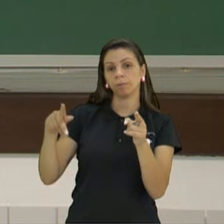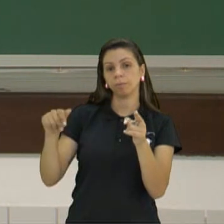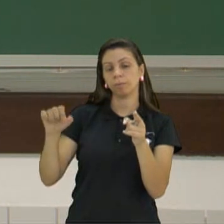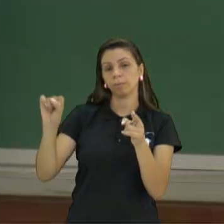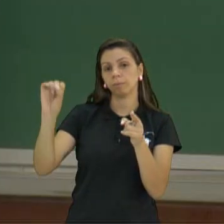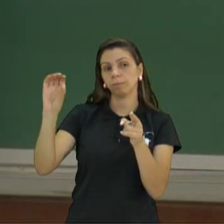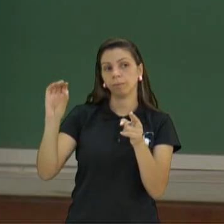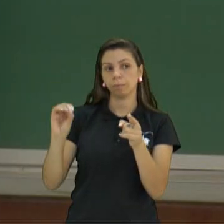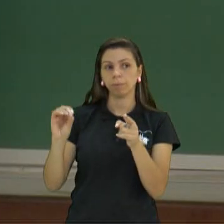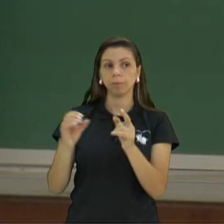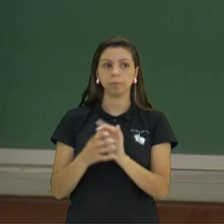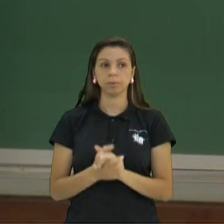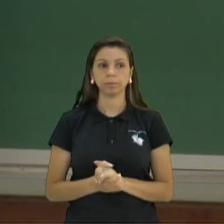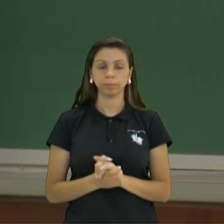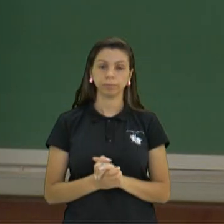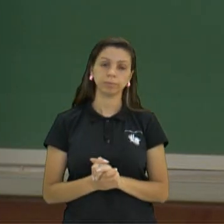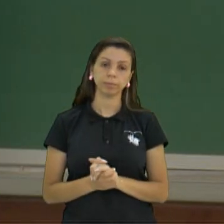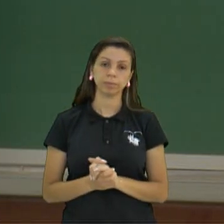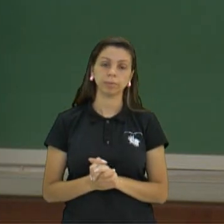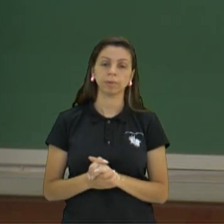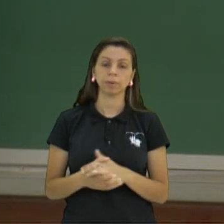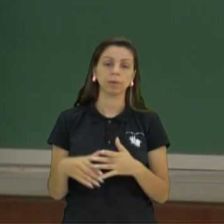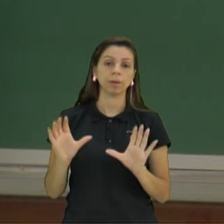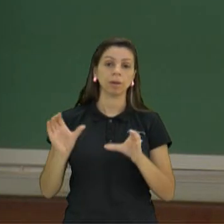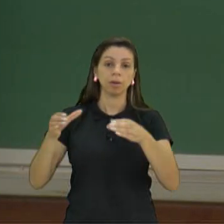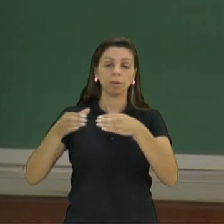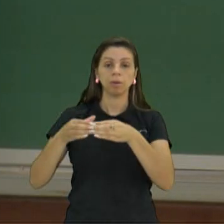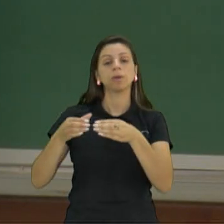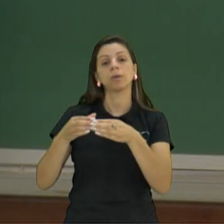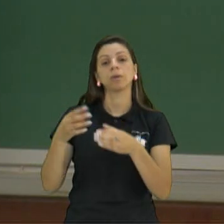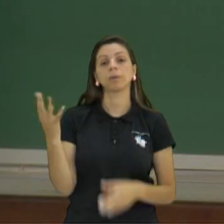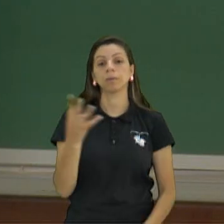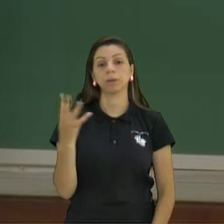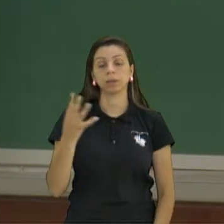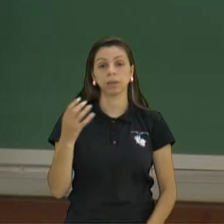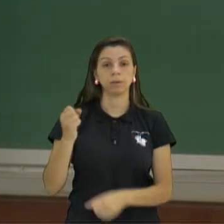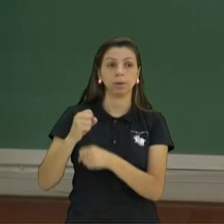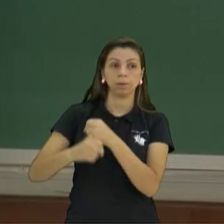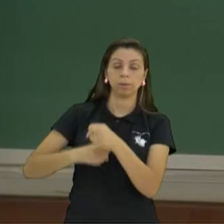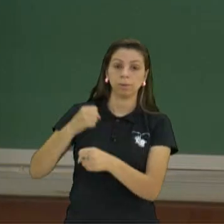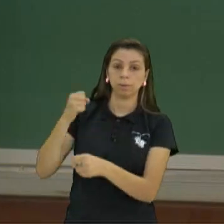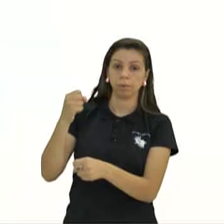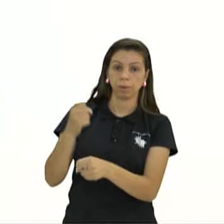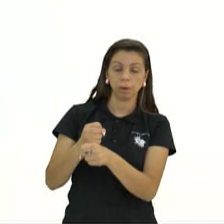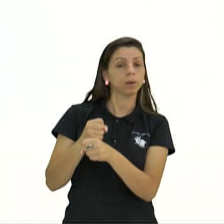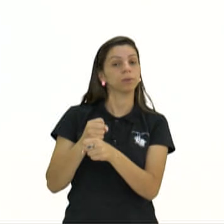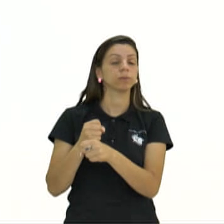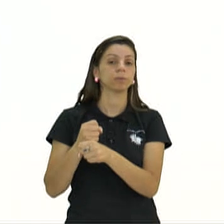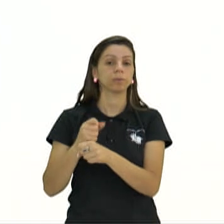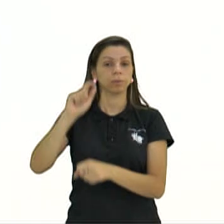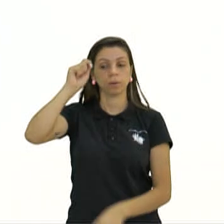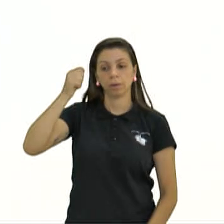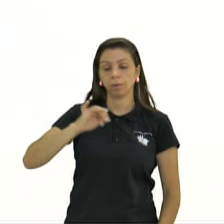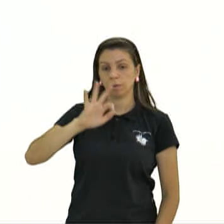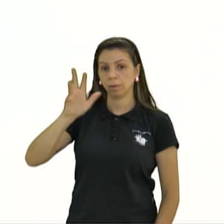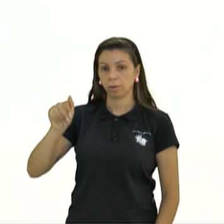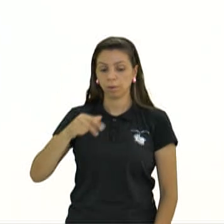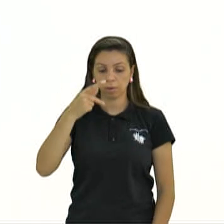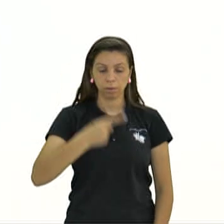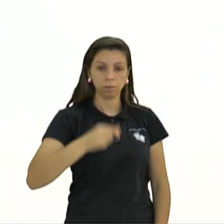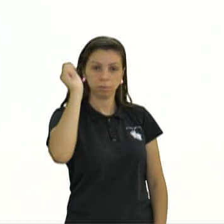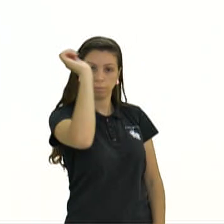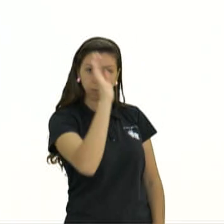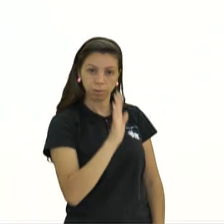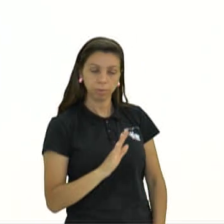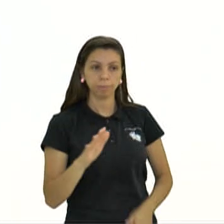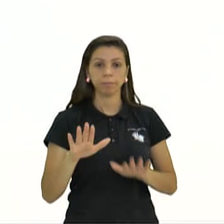Bloco Ileaie, 44 anos de reafricanização do Brasil brasileiro, e divida-o em orações. Lembre-se de que cada